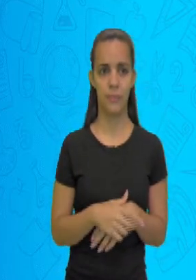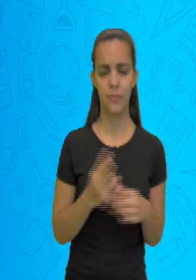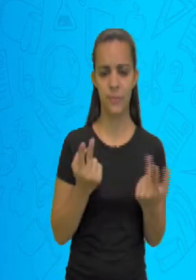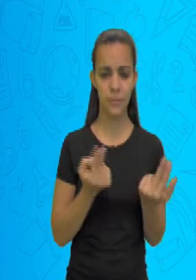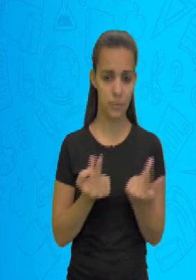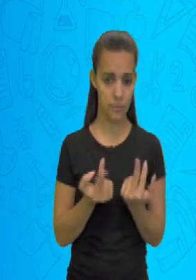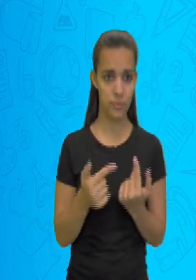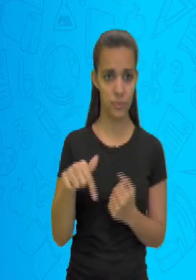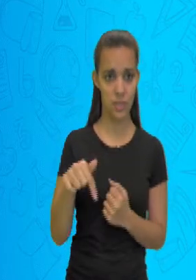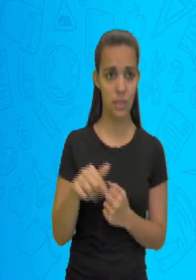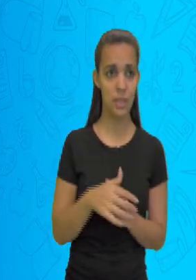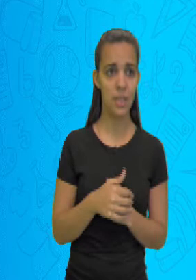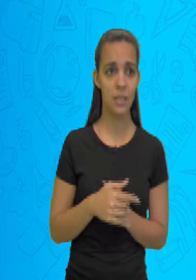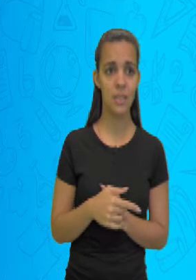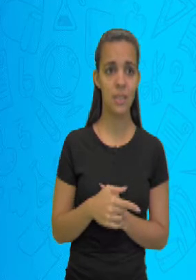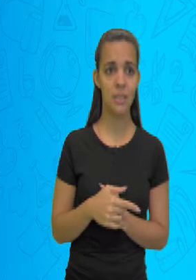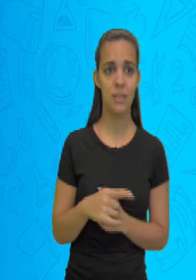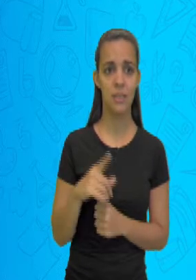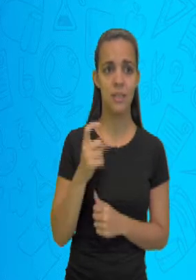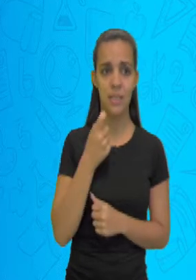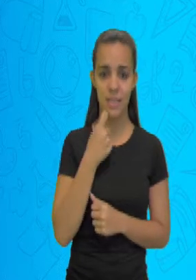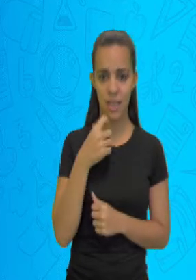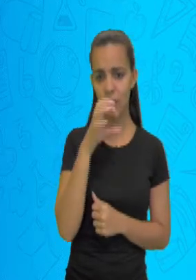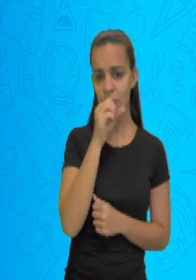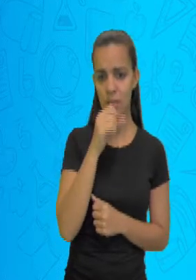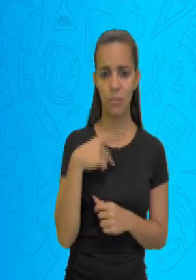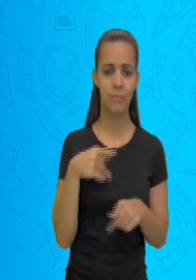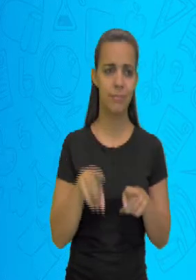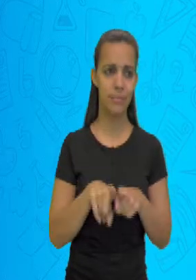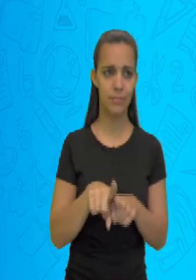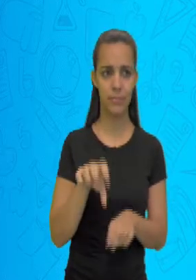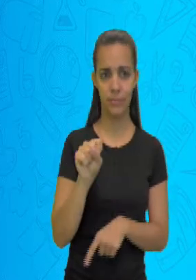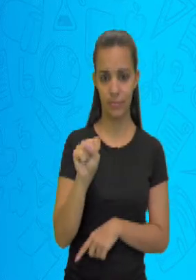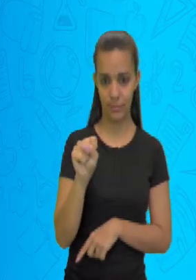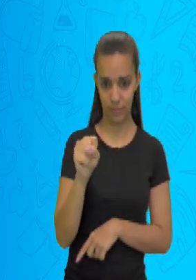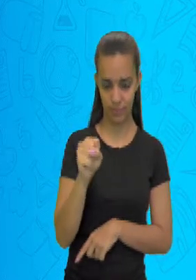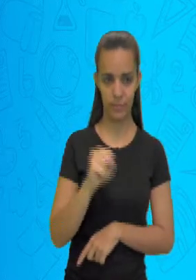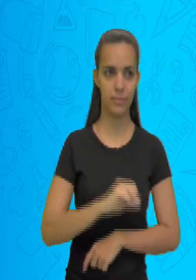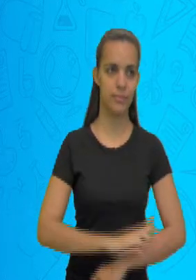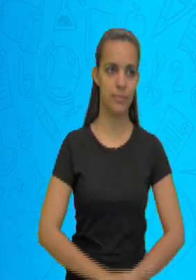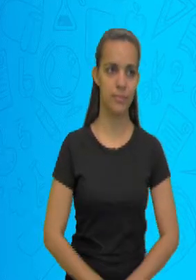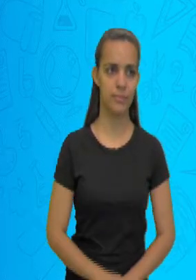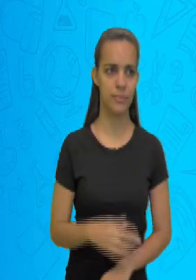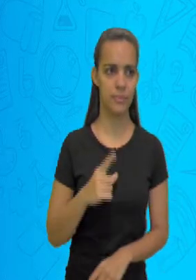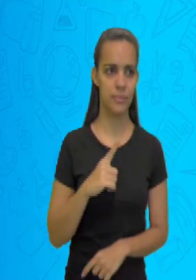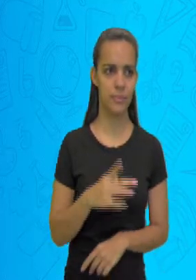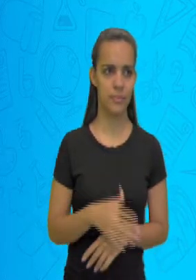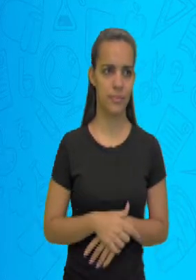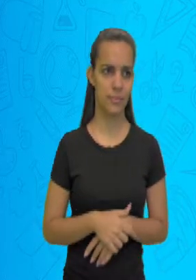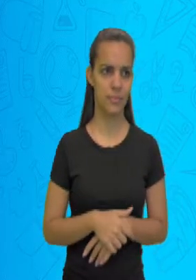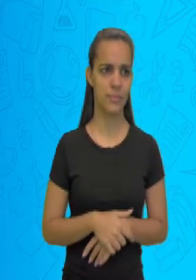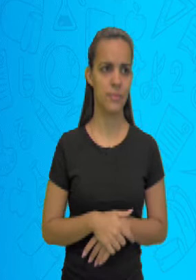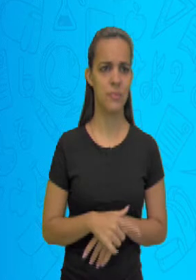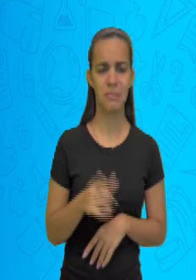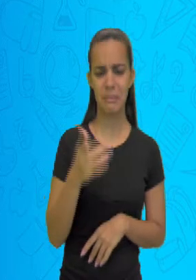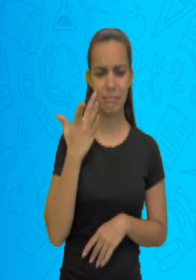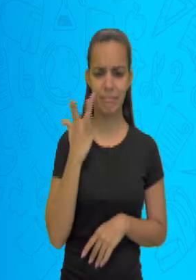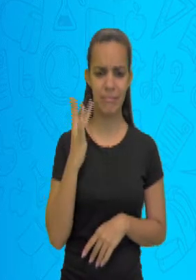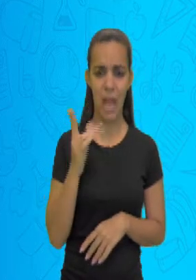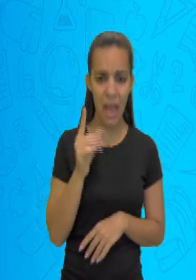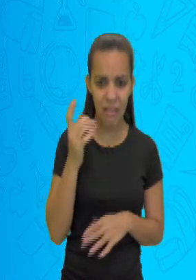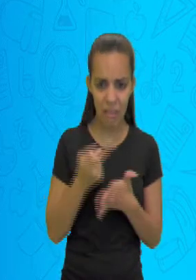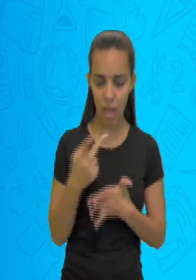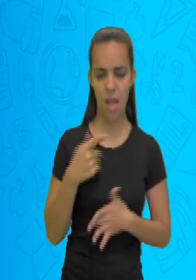também. A sexta e o sábado com a letra S. Professora, como eu vou fazer para não errar quando eu for olhar